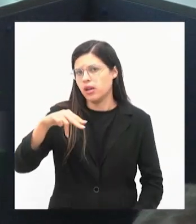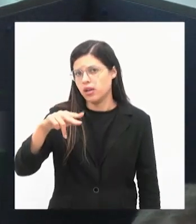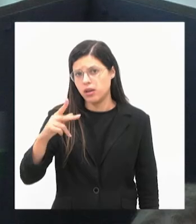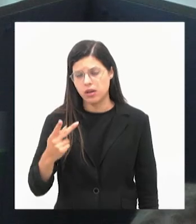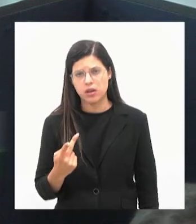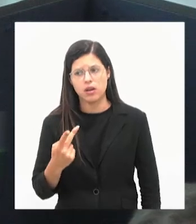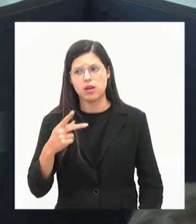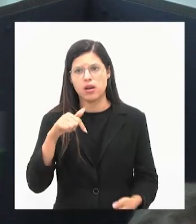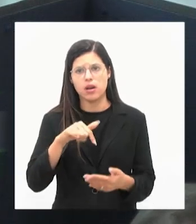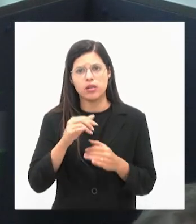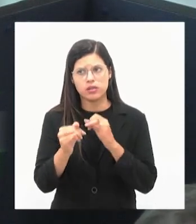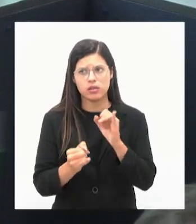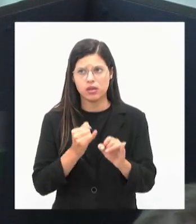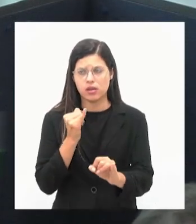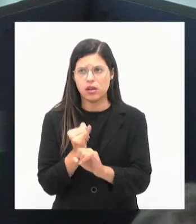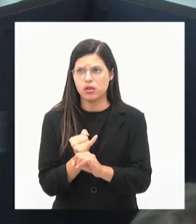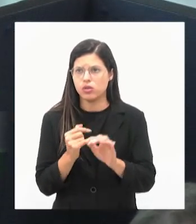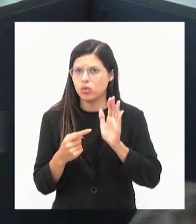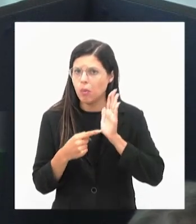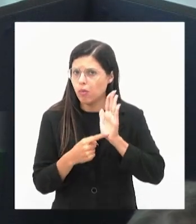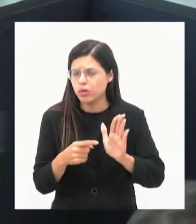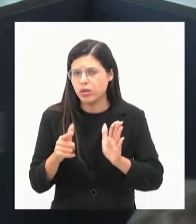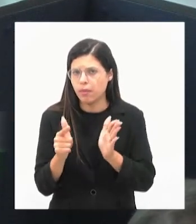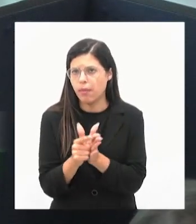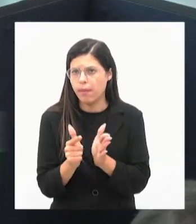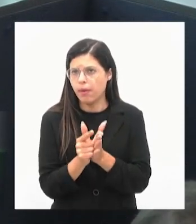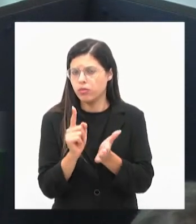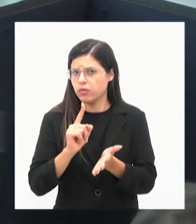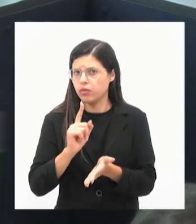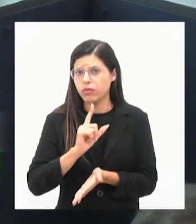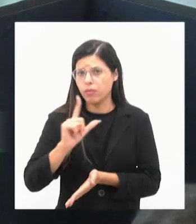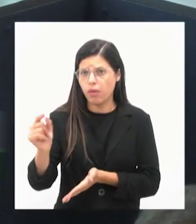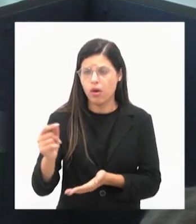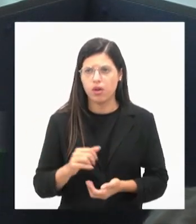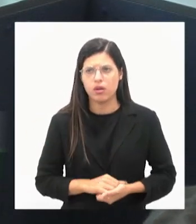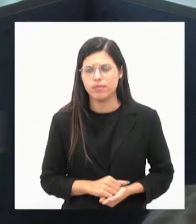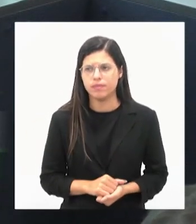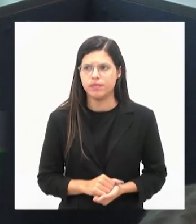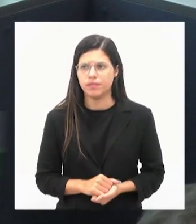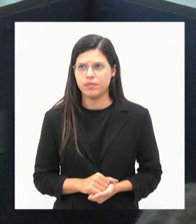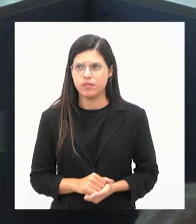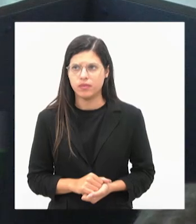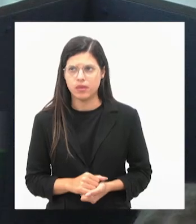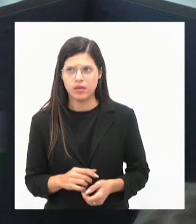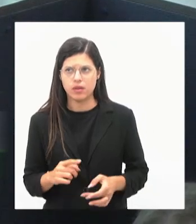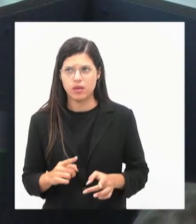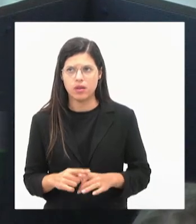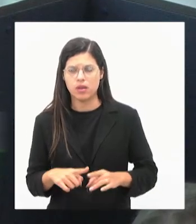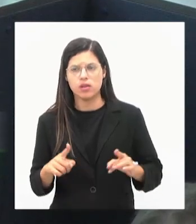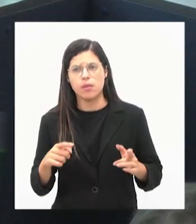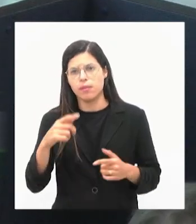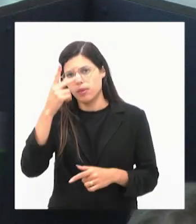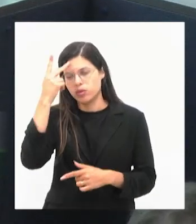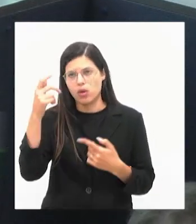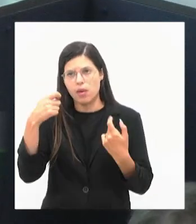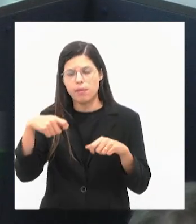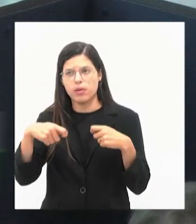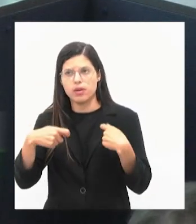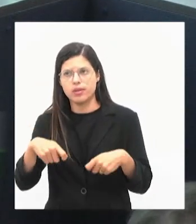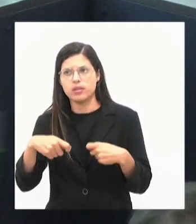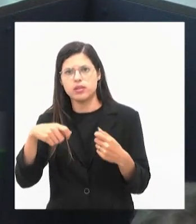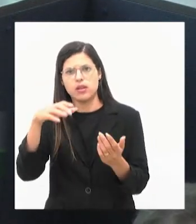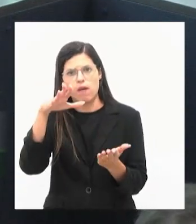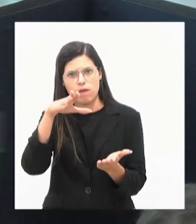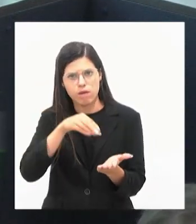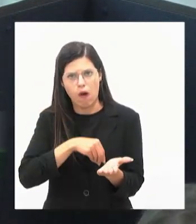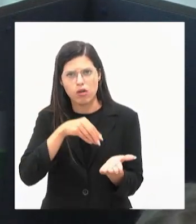apresentei o documento do carro digital, não mostrei um papel. E fui embora. Mas para tirar, o cara tem que tirar xerox de tudo, tirar cópia só de tudo. Serve